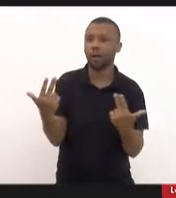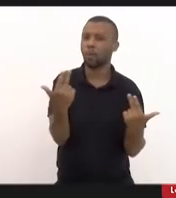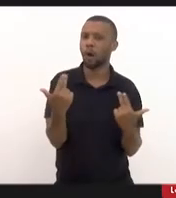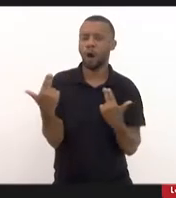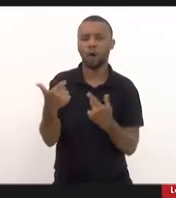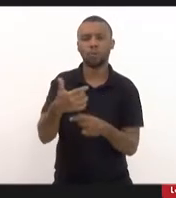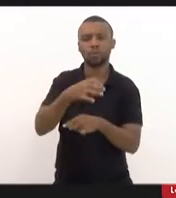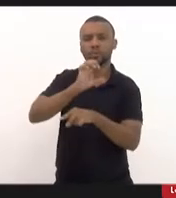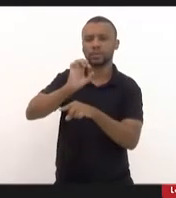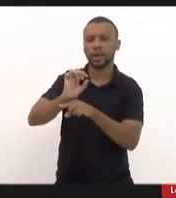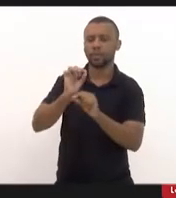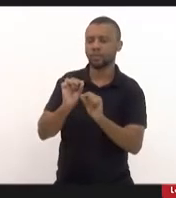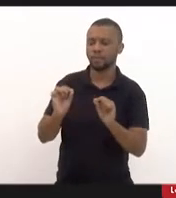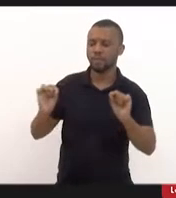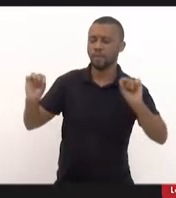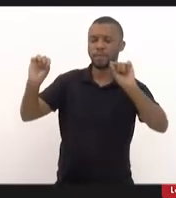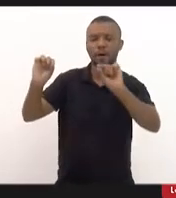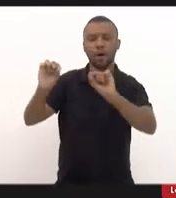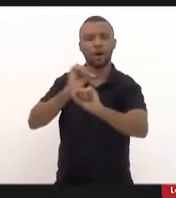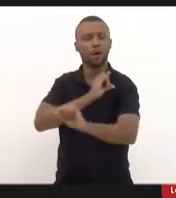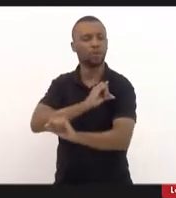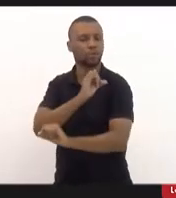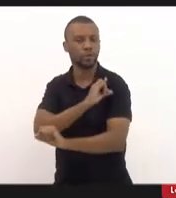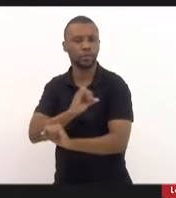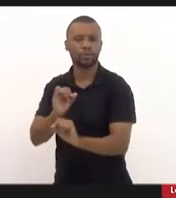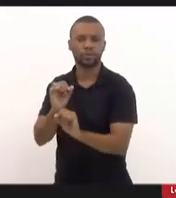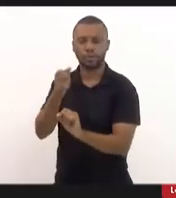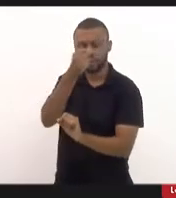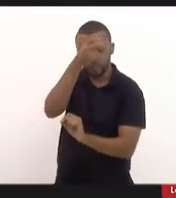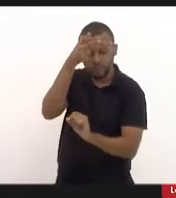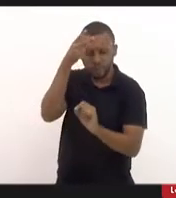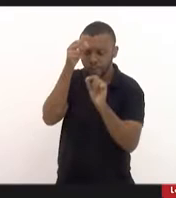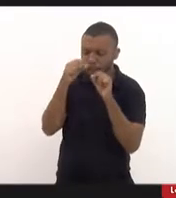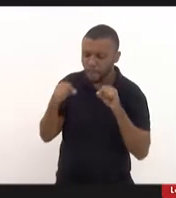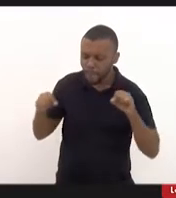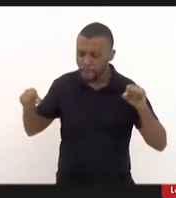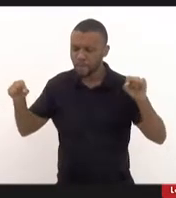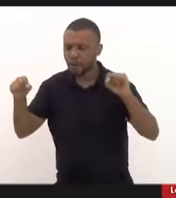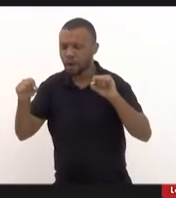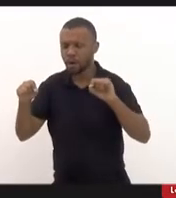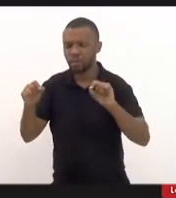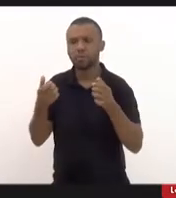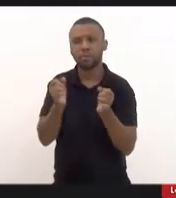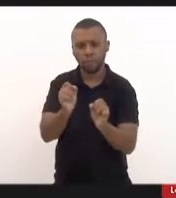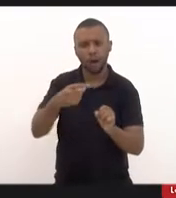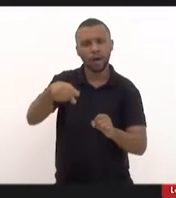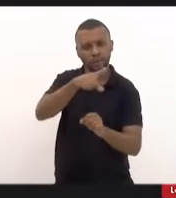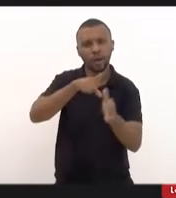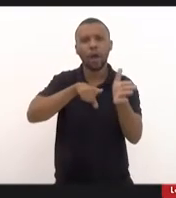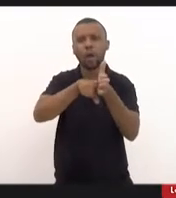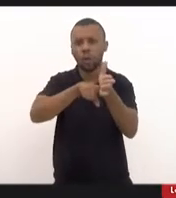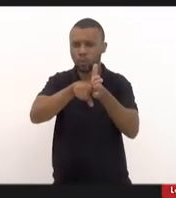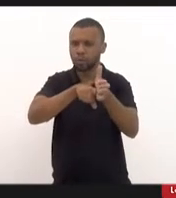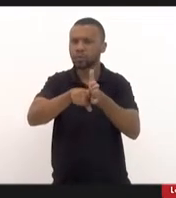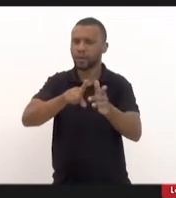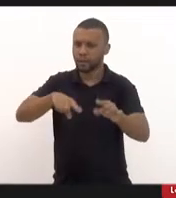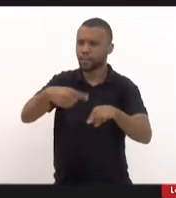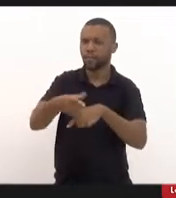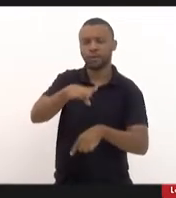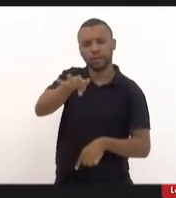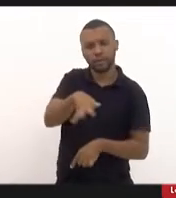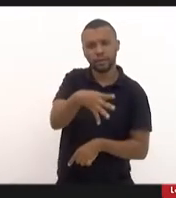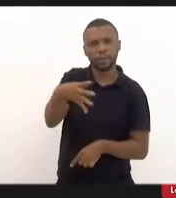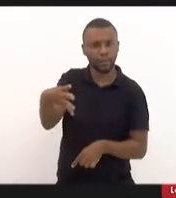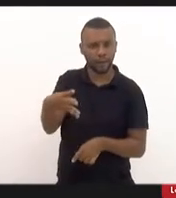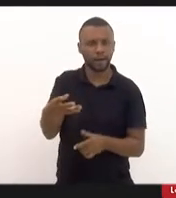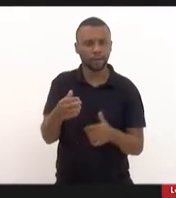né? Tá? Vai lá, depois vai estar à disposição essas tabelas. Pode ir, está à disposição da comissão, viu, deputado Walter?